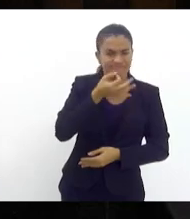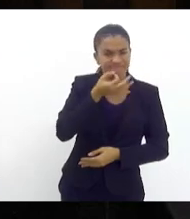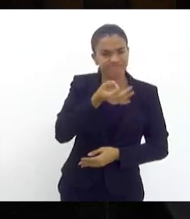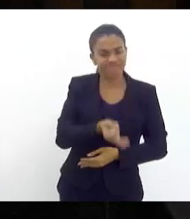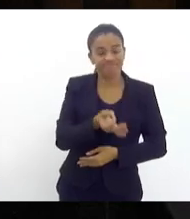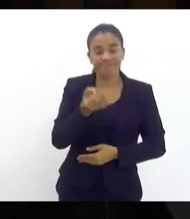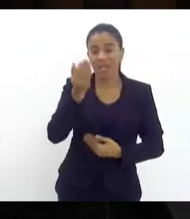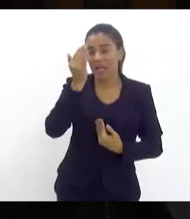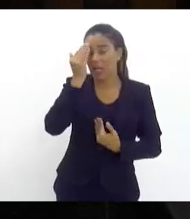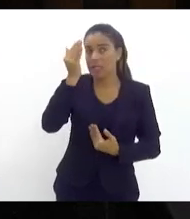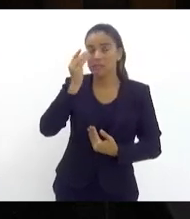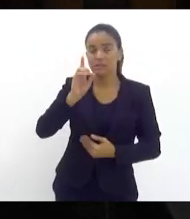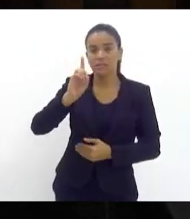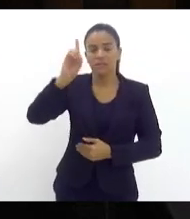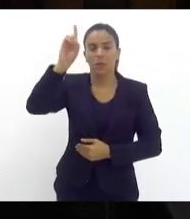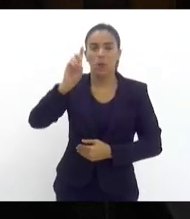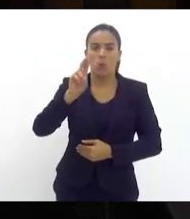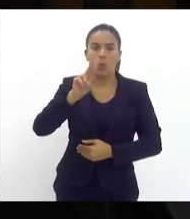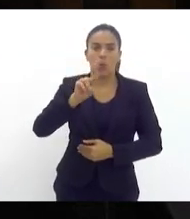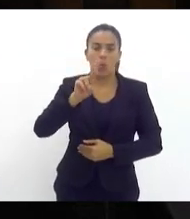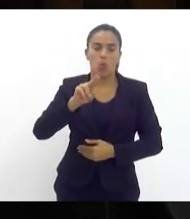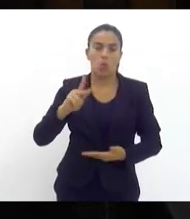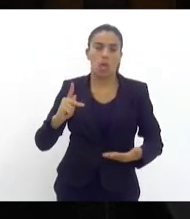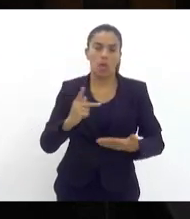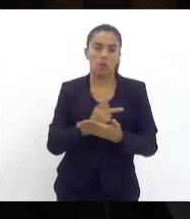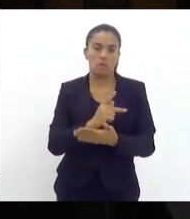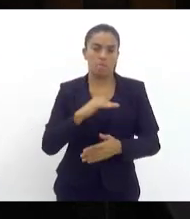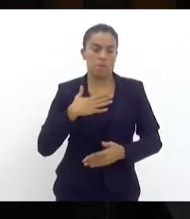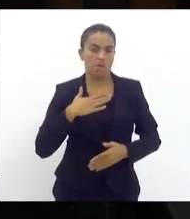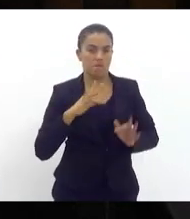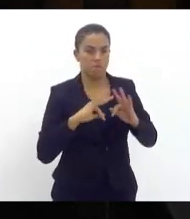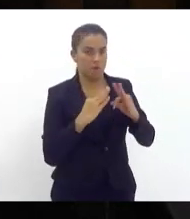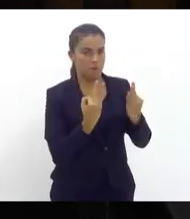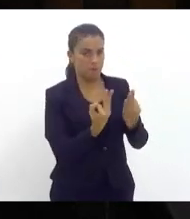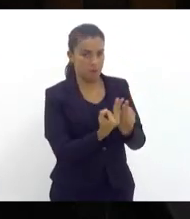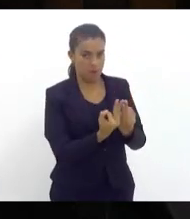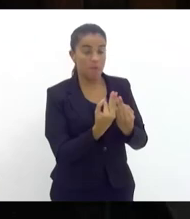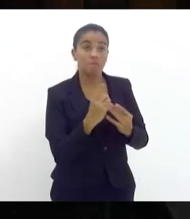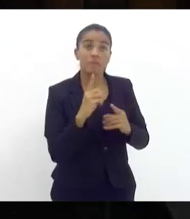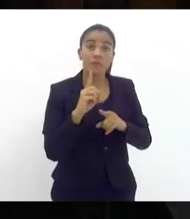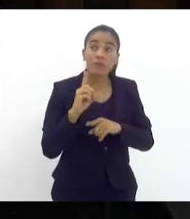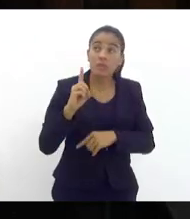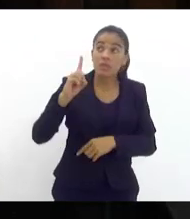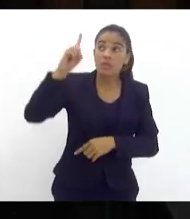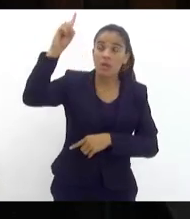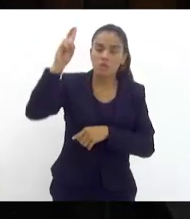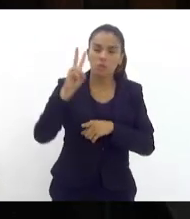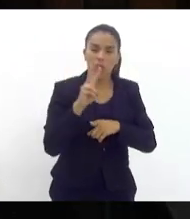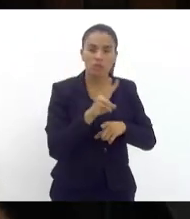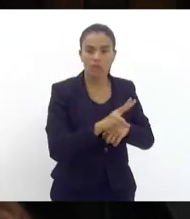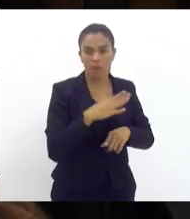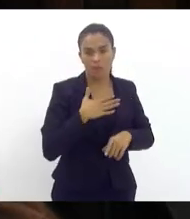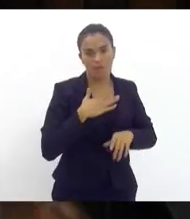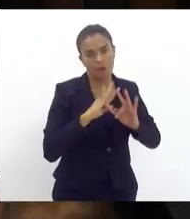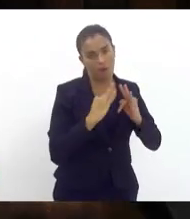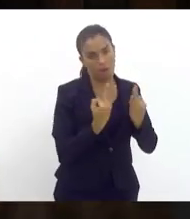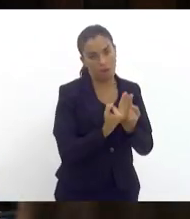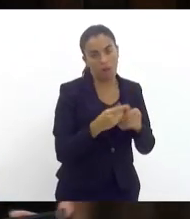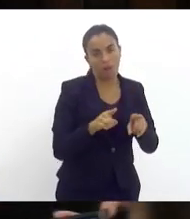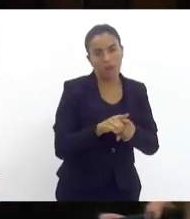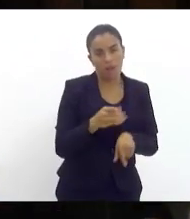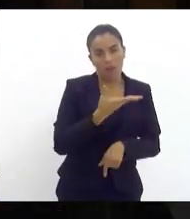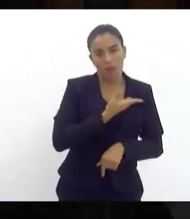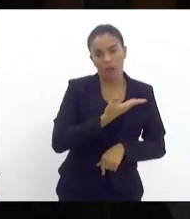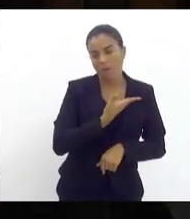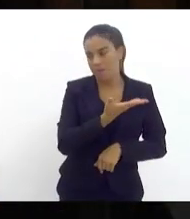graças a Deus nunca aconteceu na minha família porque Deus tem nos guardado também na família dos meus amigos aqui então